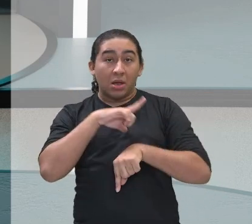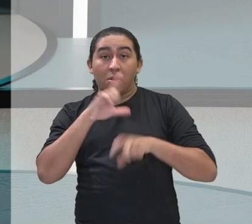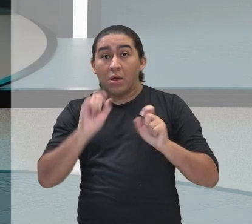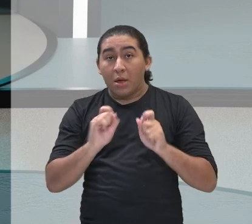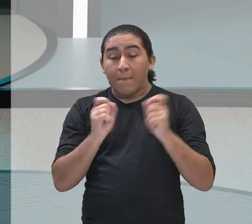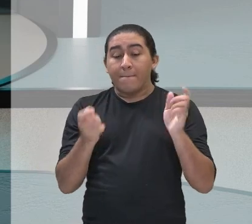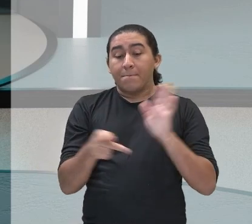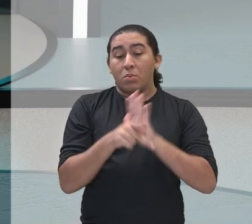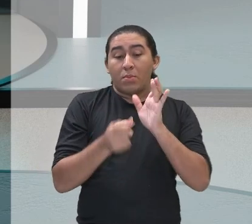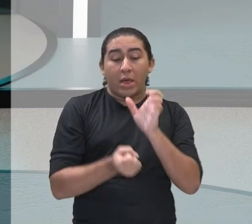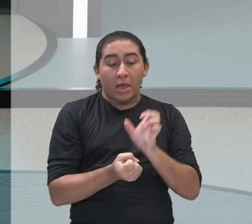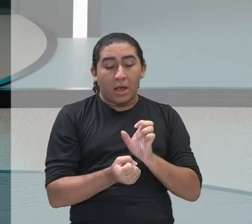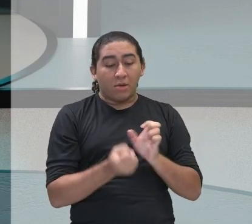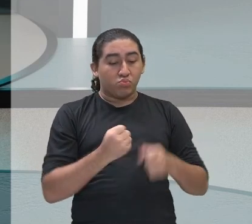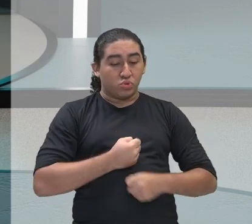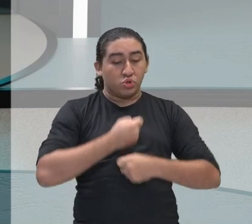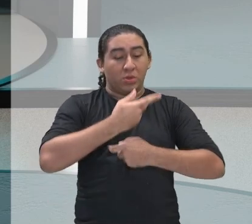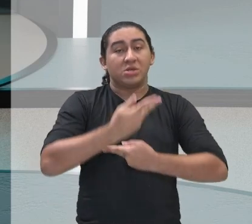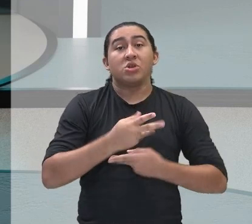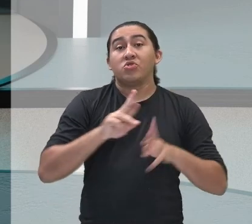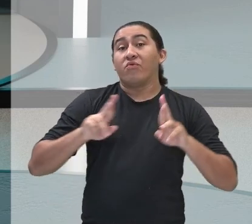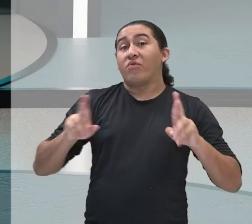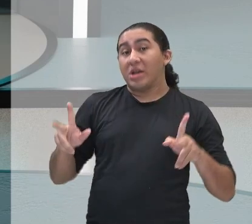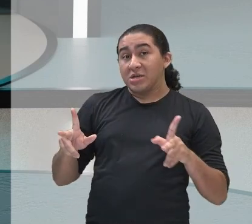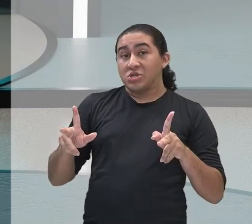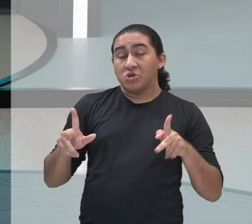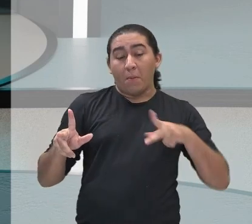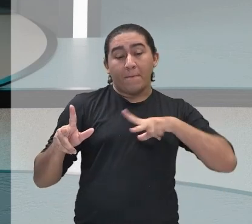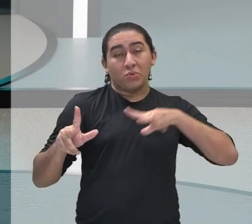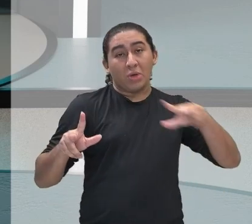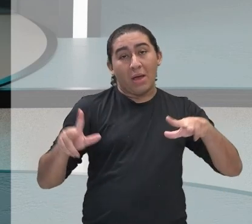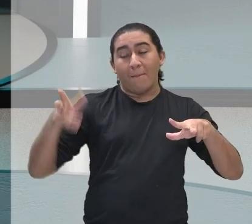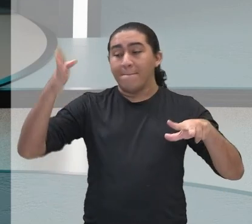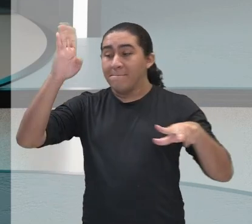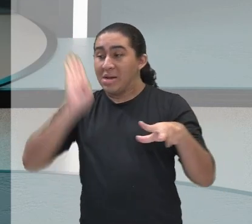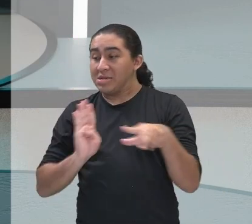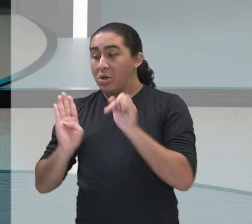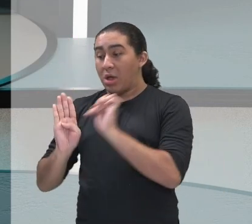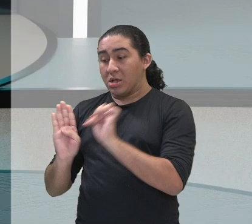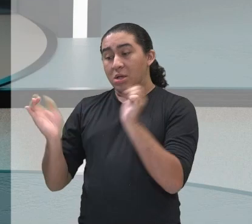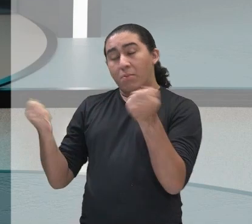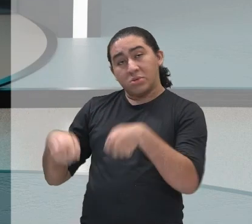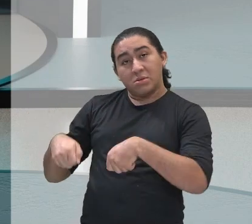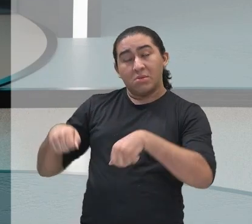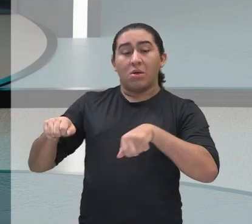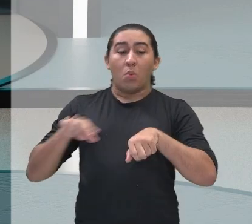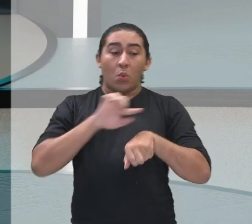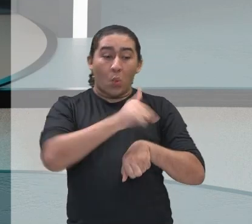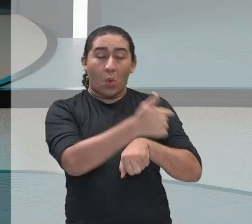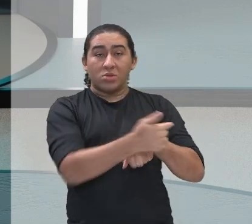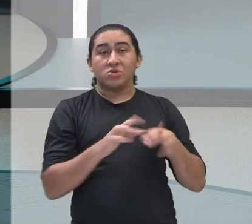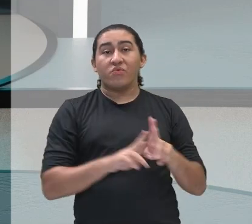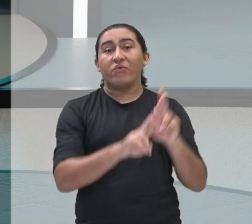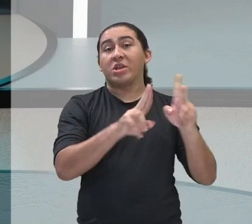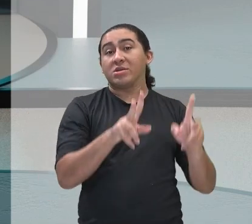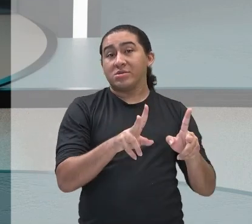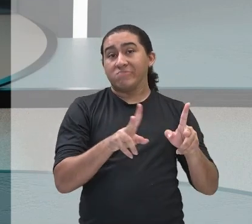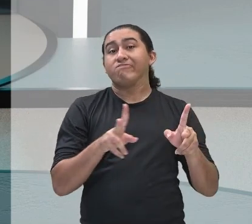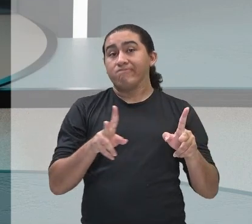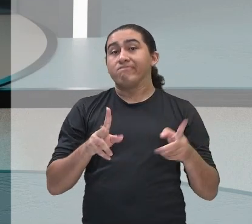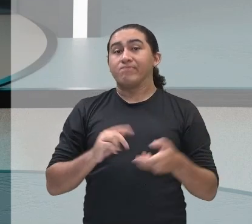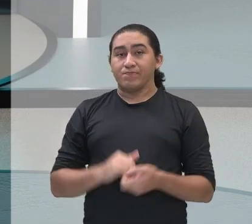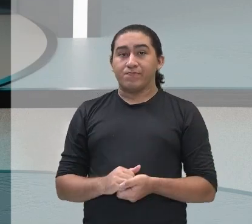expressado de modo diferente em um e no outro. No Brasil foi de uma forma e em Portugal foi de outra